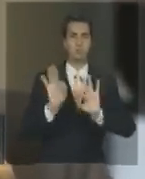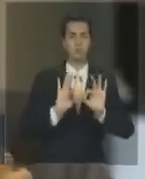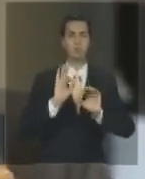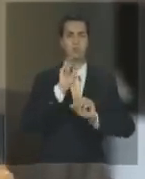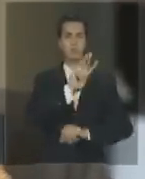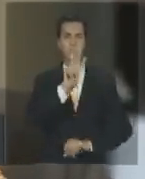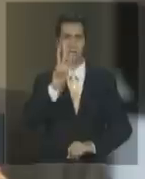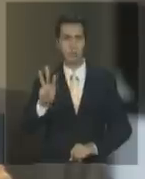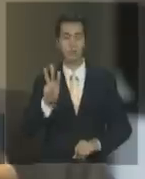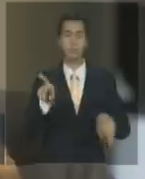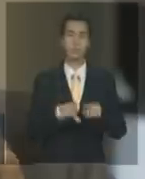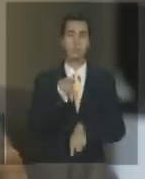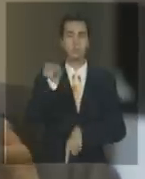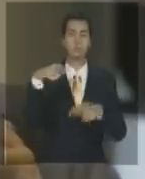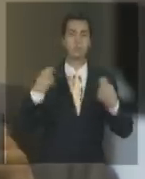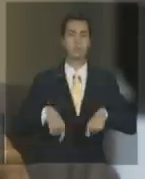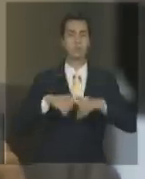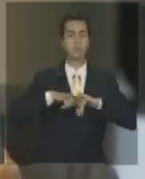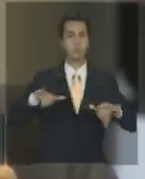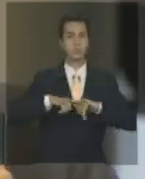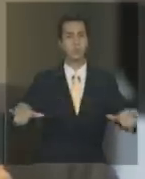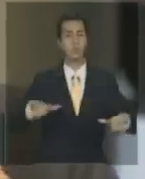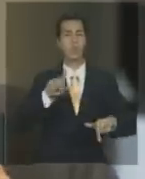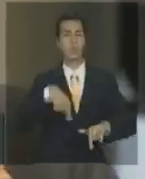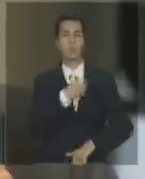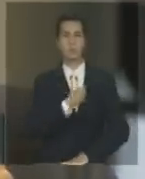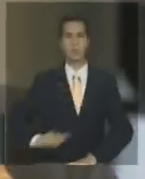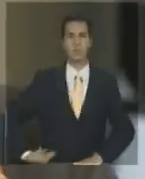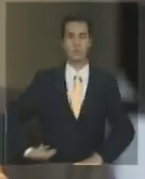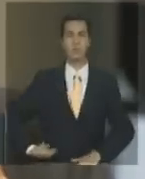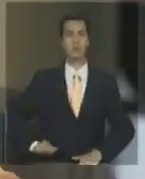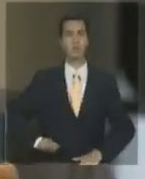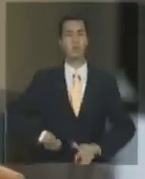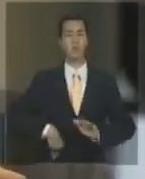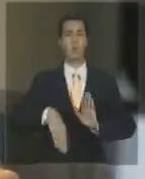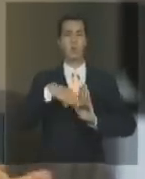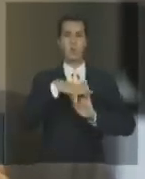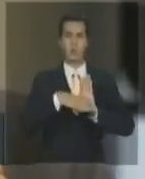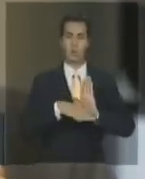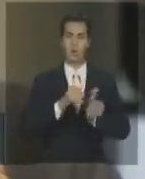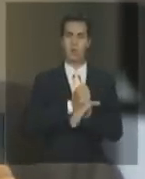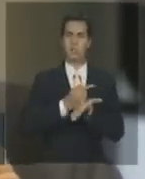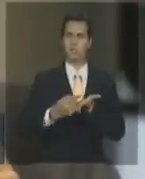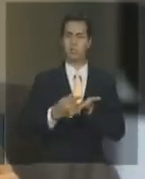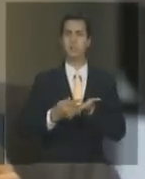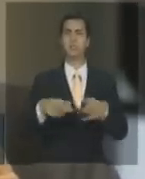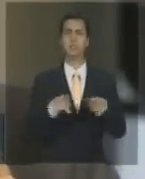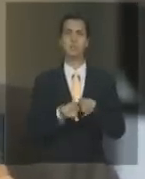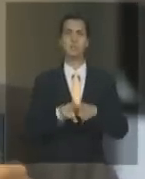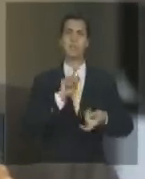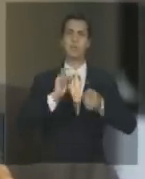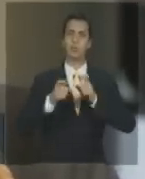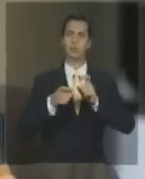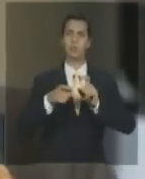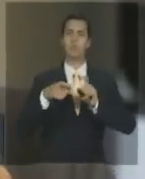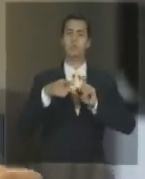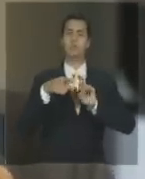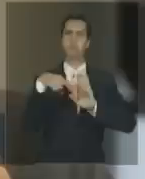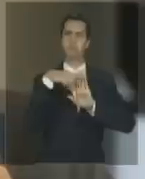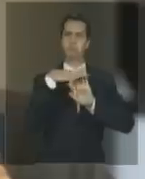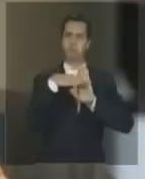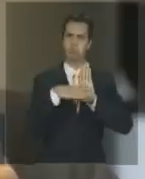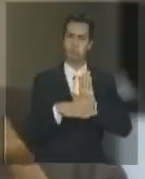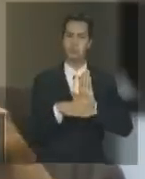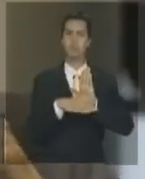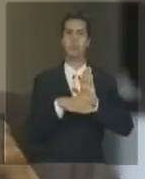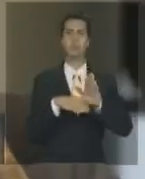as agendas dos ministros e até a pauta das reuniões. O senhor acha que realmente isso vai ser possível, sendo que a maioria das autoridades, inclusive a